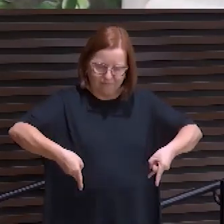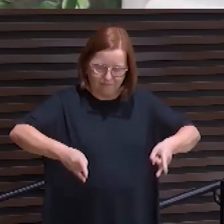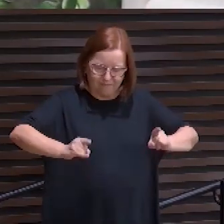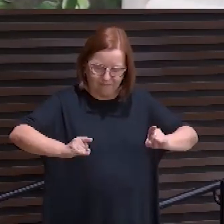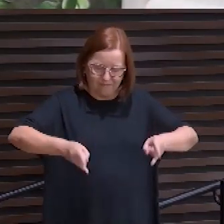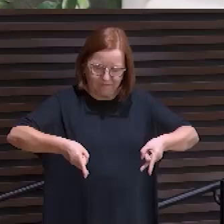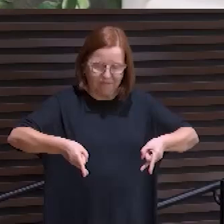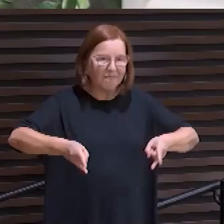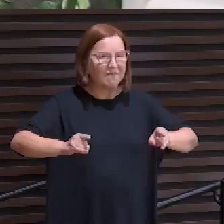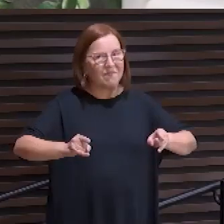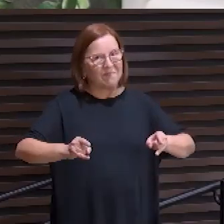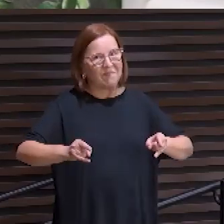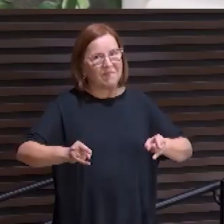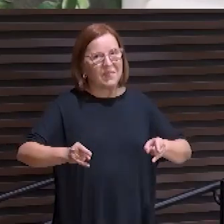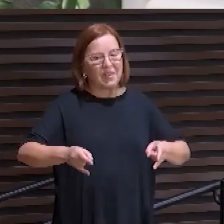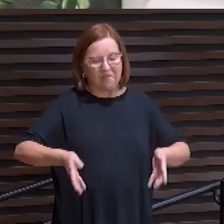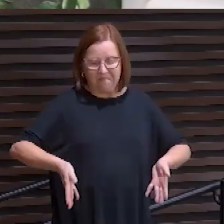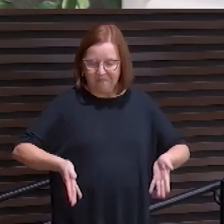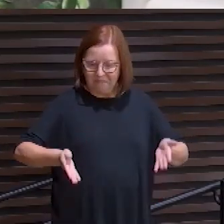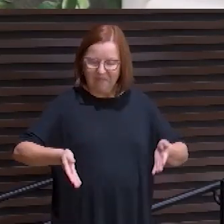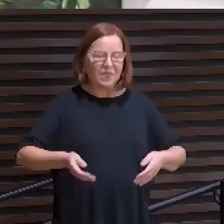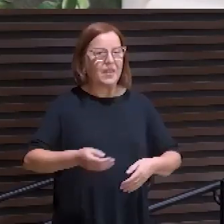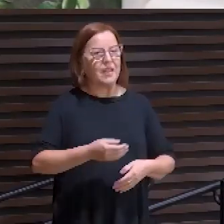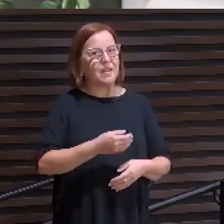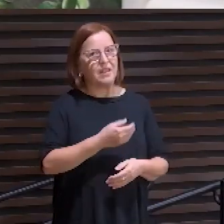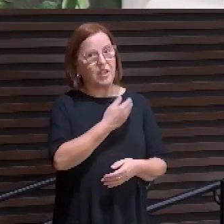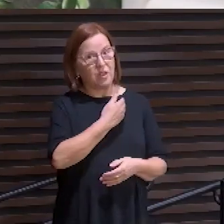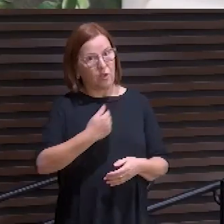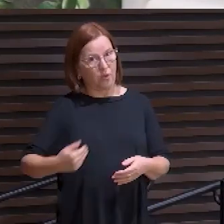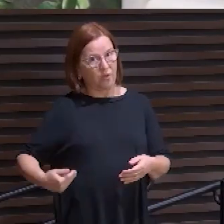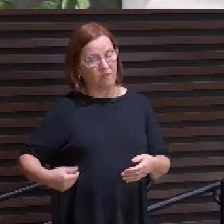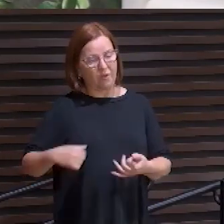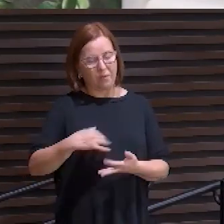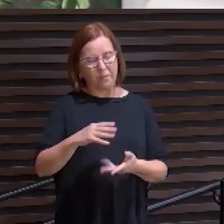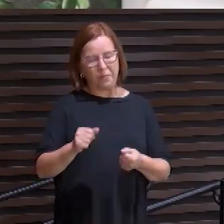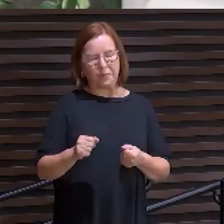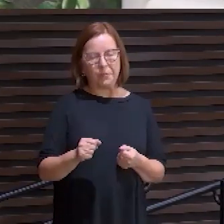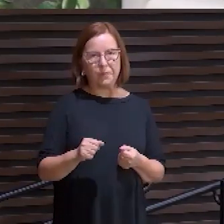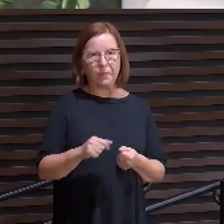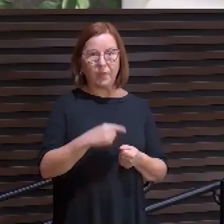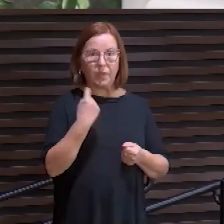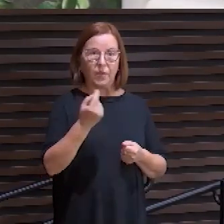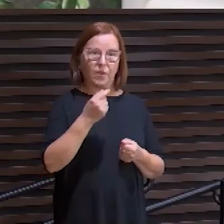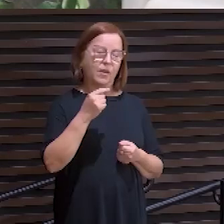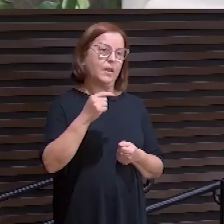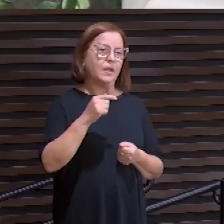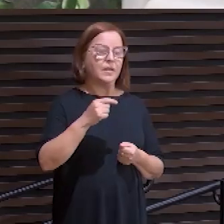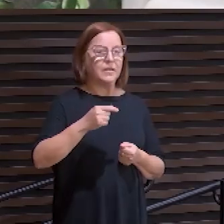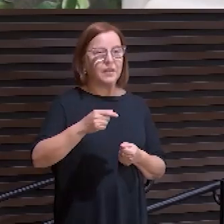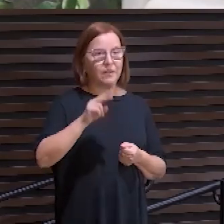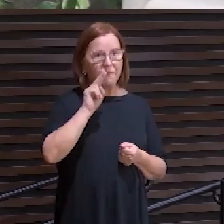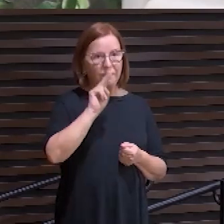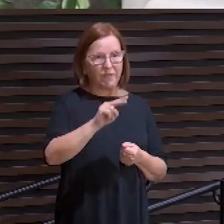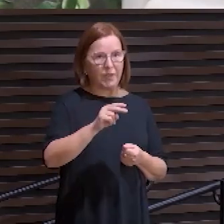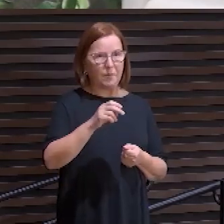E nós temos isso claramente na figura de Joquebede, a mãe de